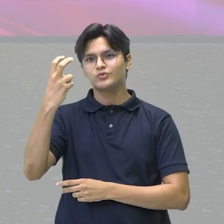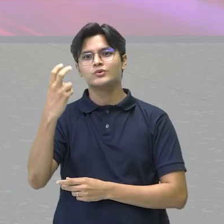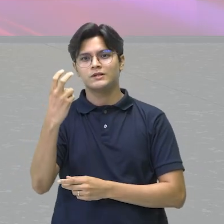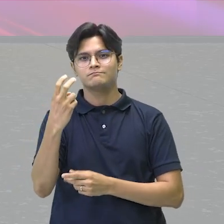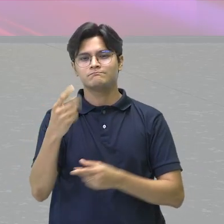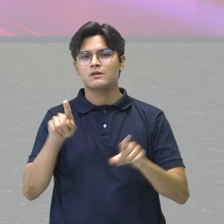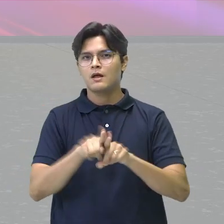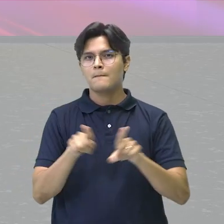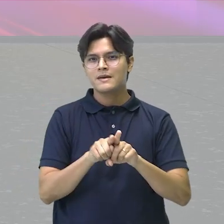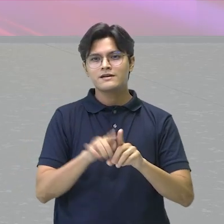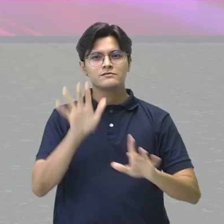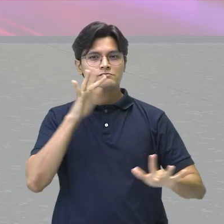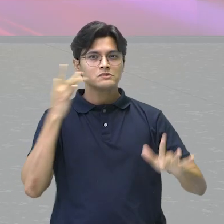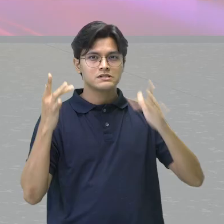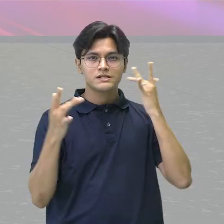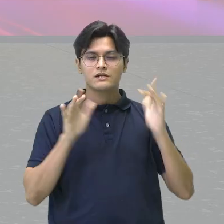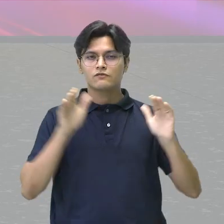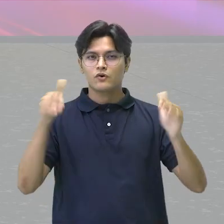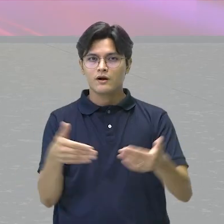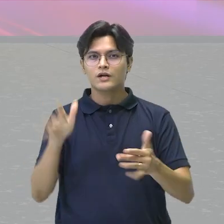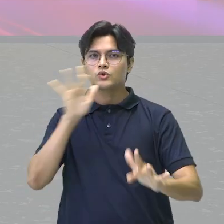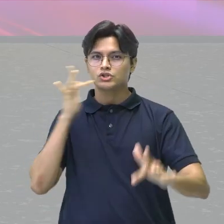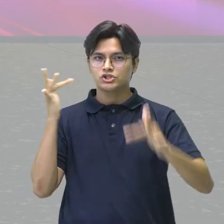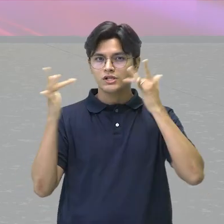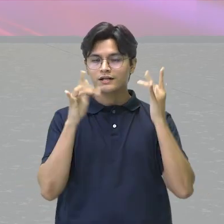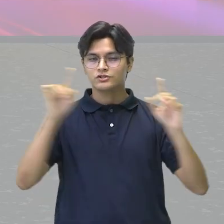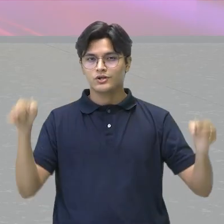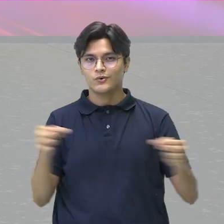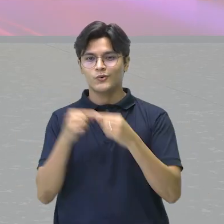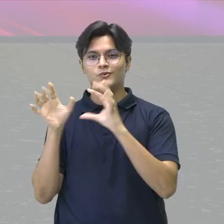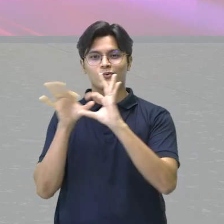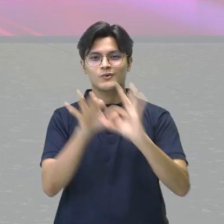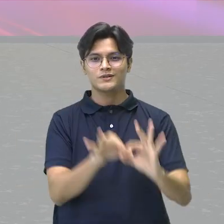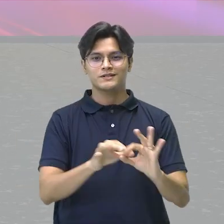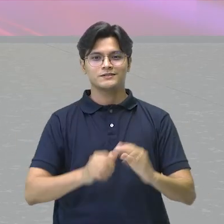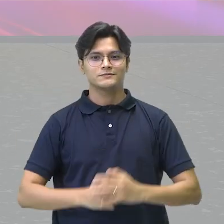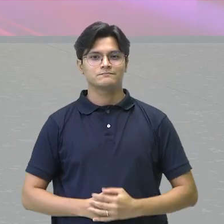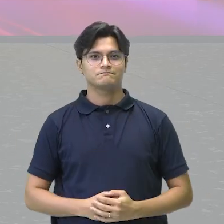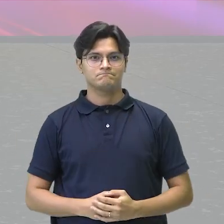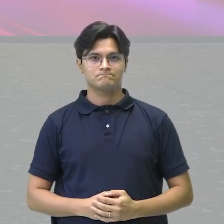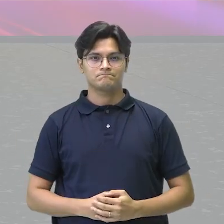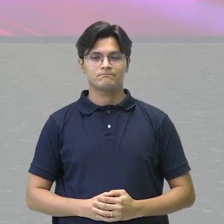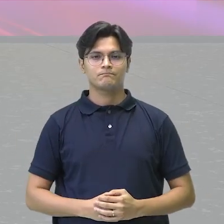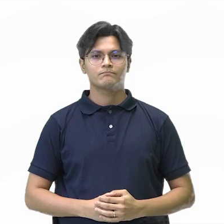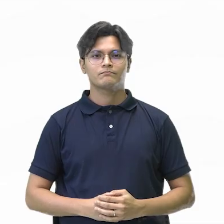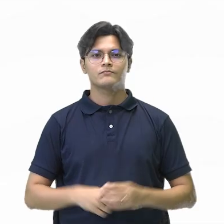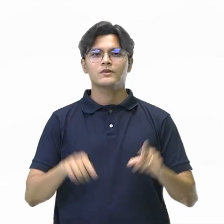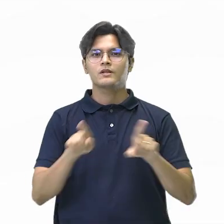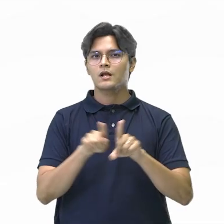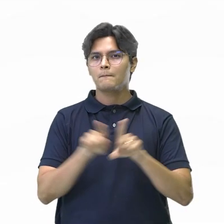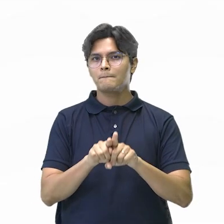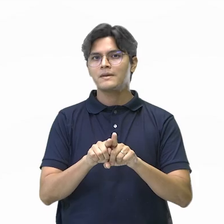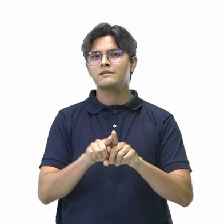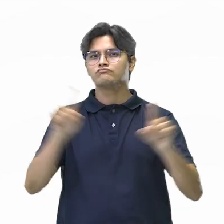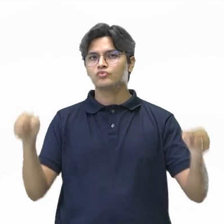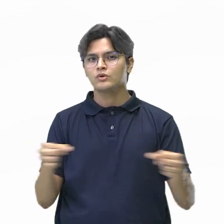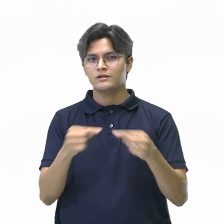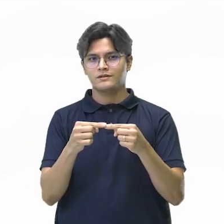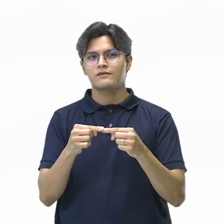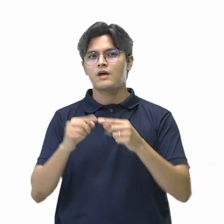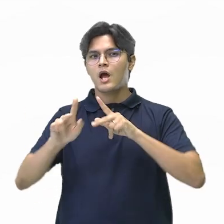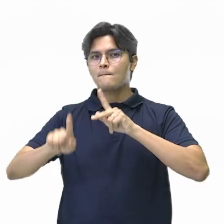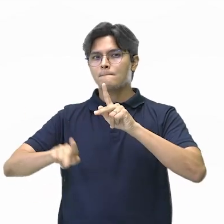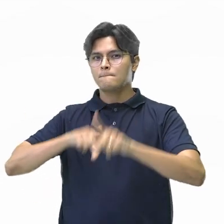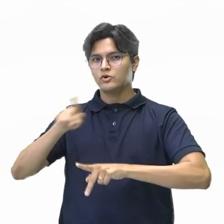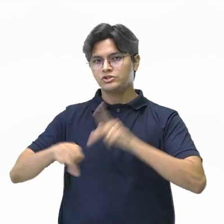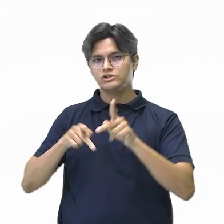olhar para a dança e para o teatro dentro desse nosso contexto. E quando falamos disso, vamos ver sobre a política do corpo. Esse